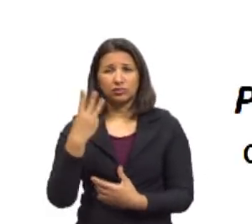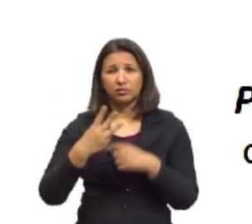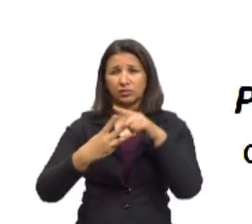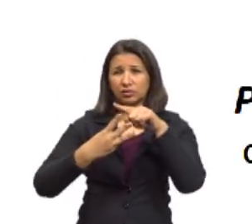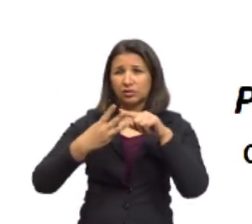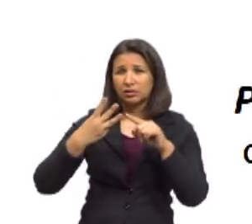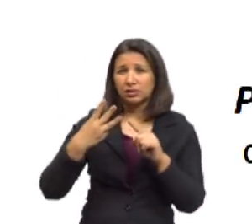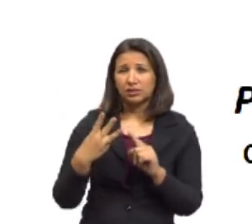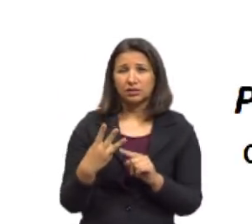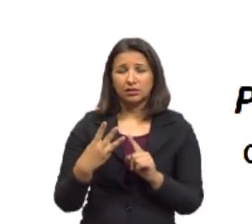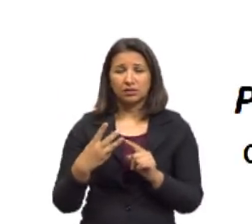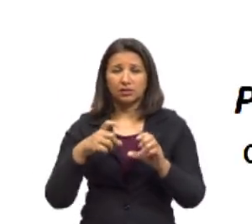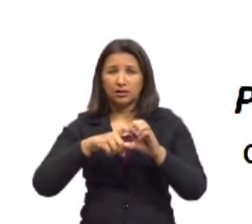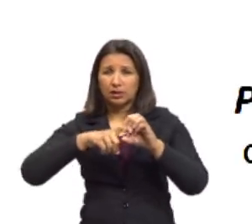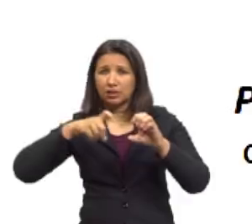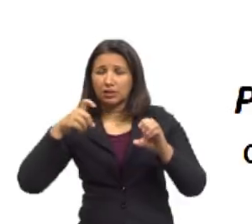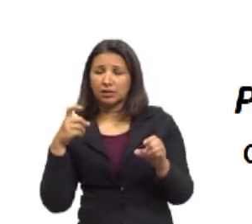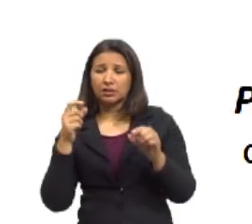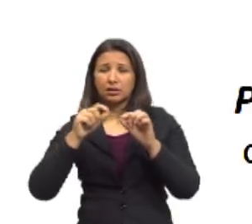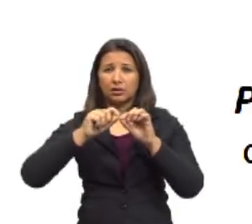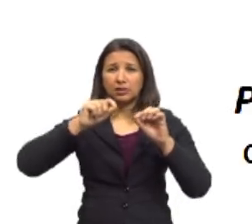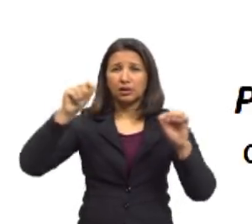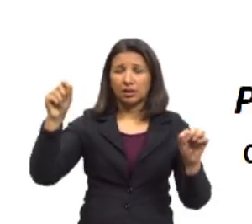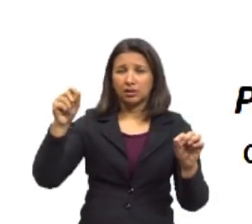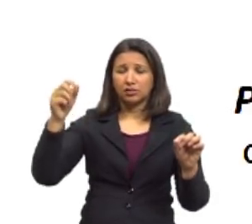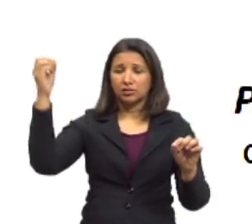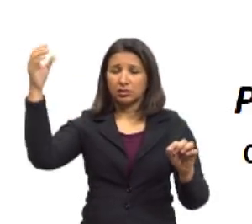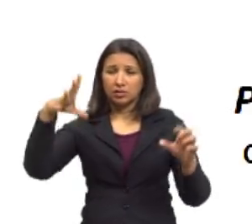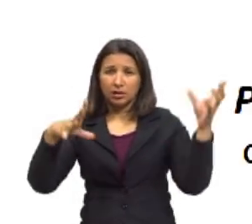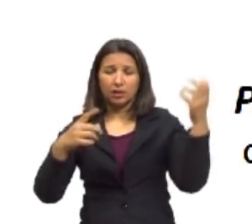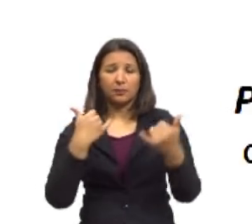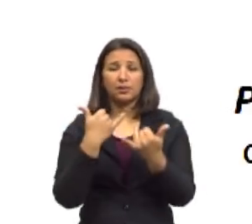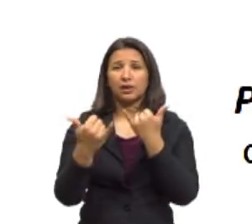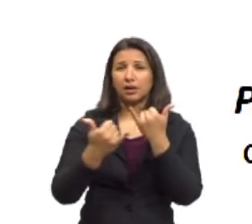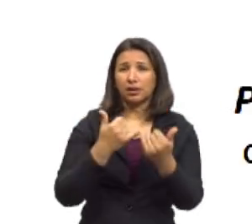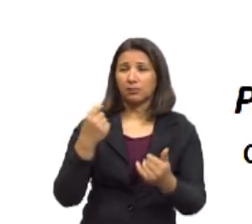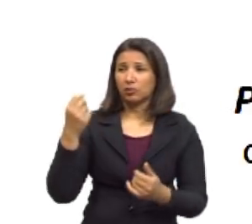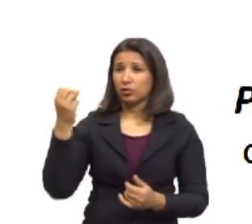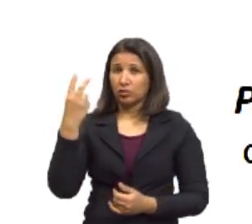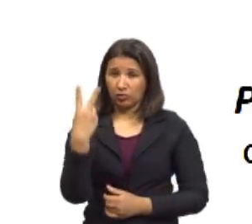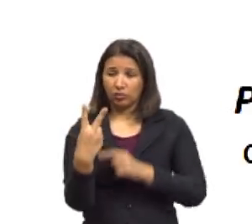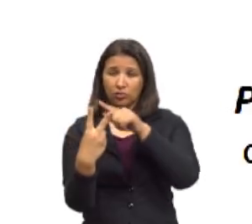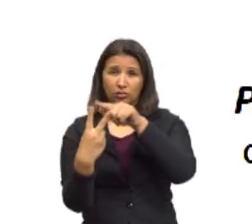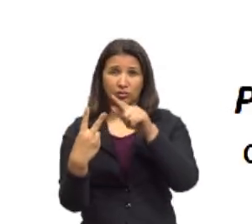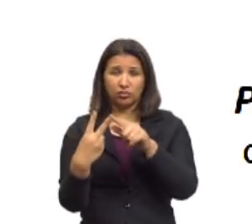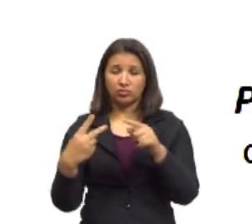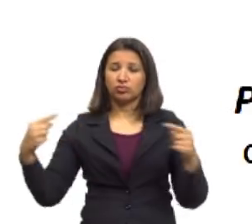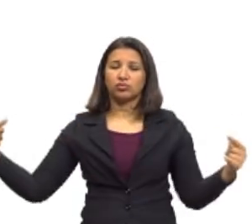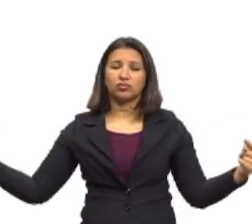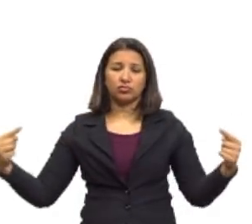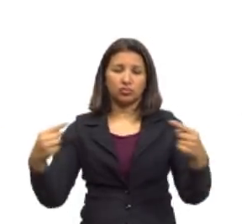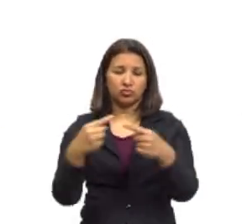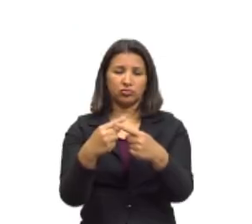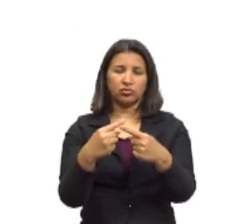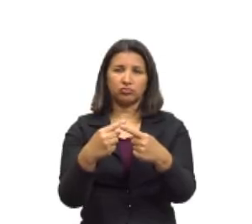que é da interdependência dos raios luminosos. Dois holofotes lá que se cruzam não vão interagir um com o